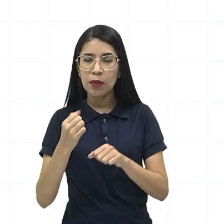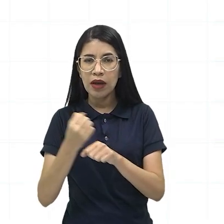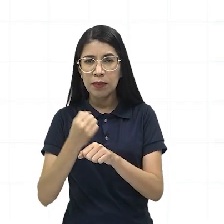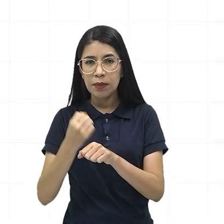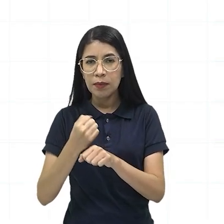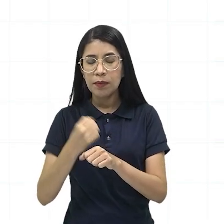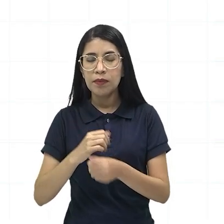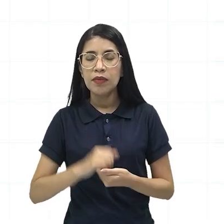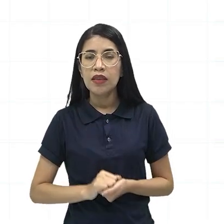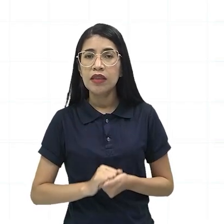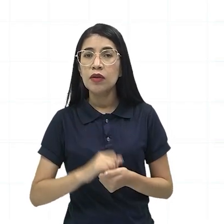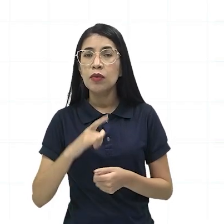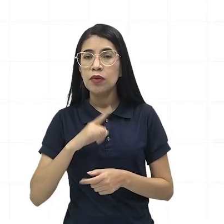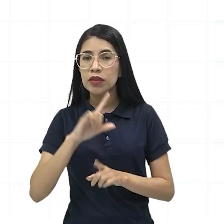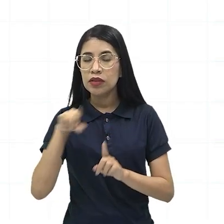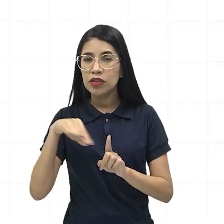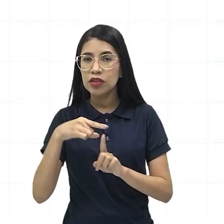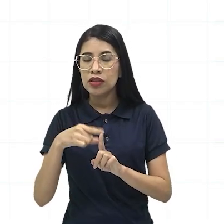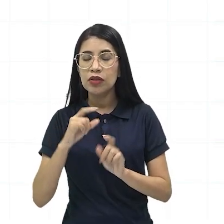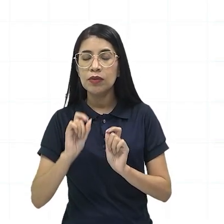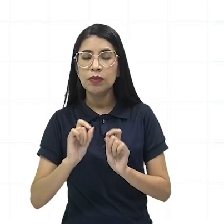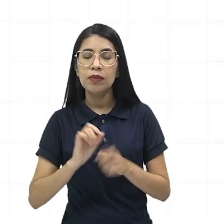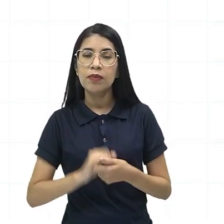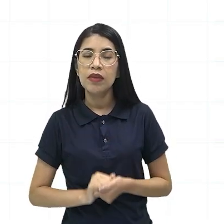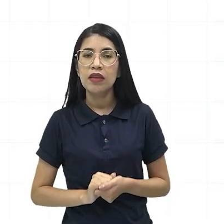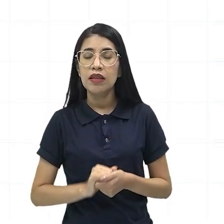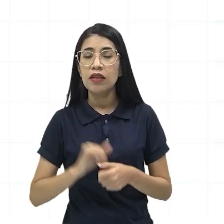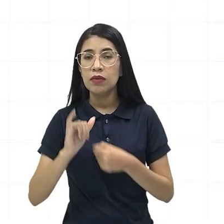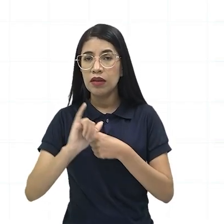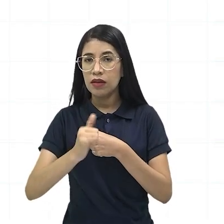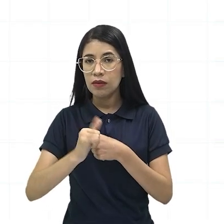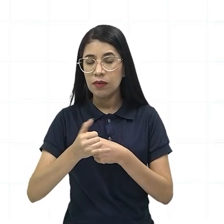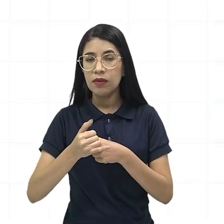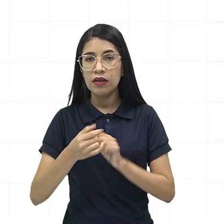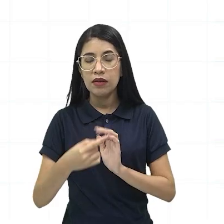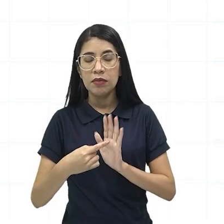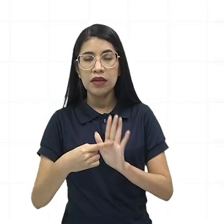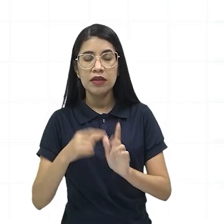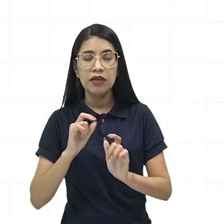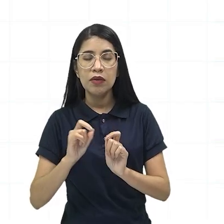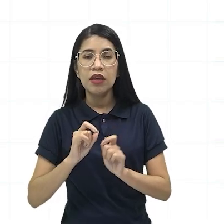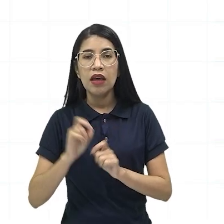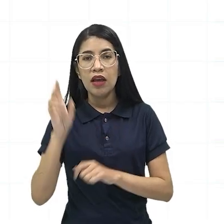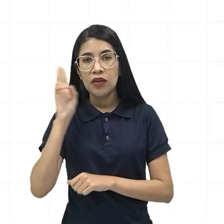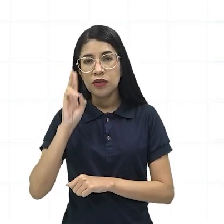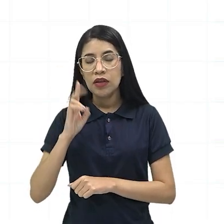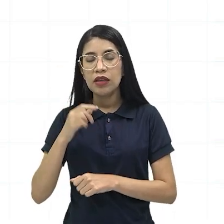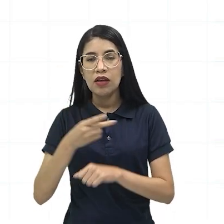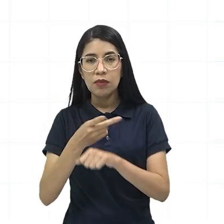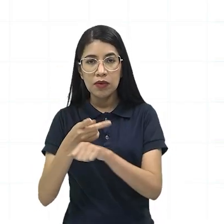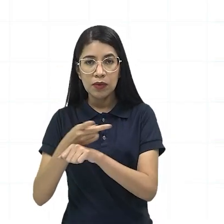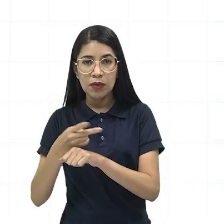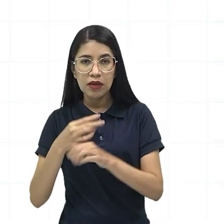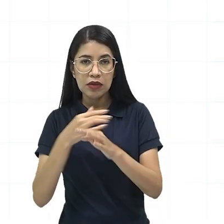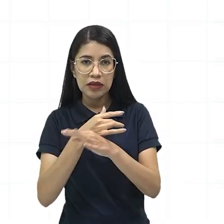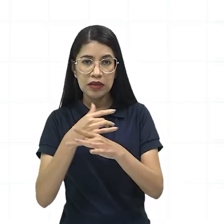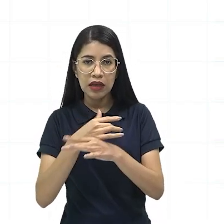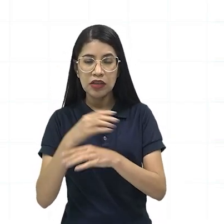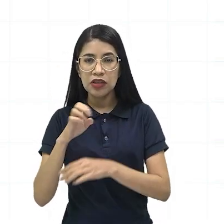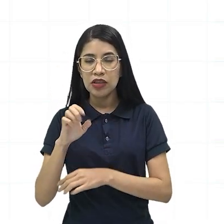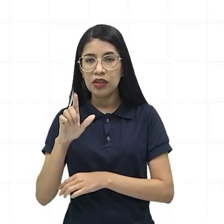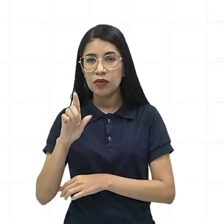expedição. Teoricamente, na nossa crônica aqui, na nossa ficção, eles estavam atrás desse Eldorado. Mas o